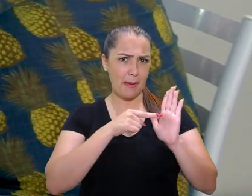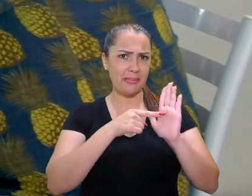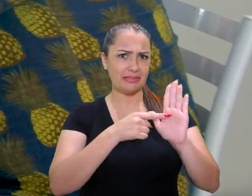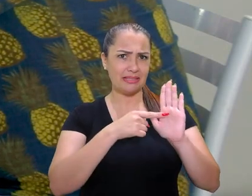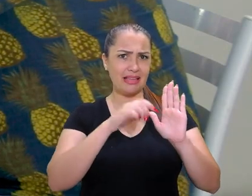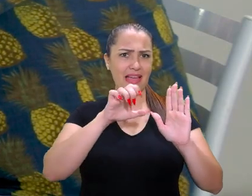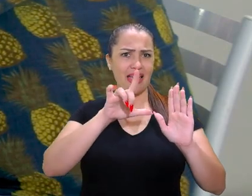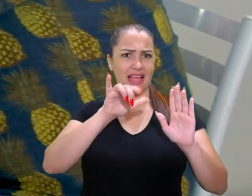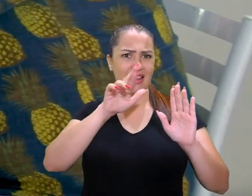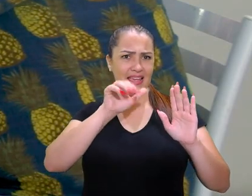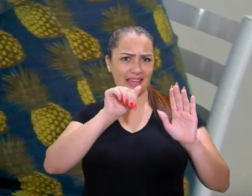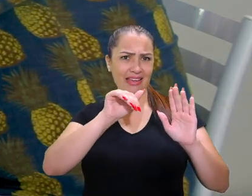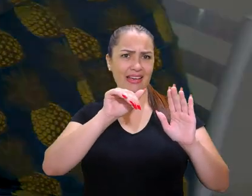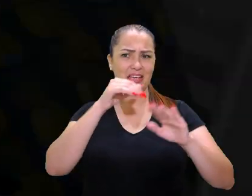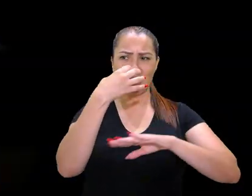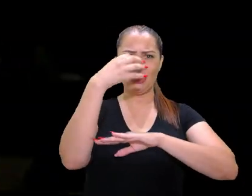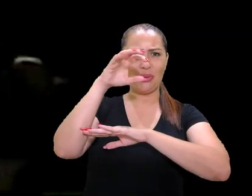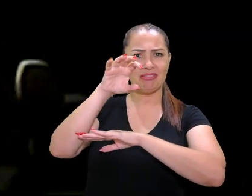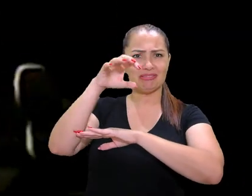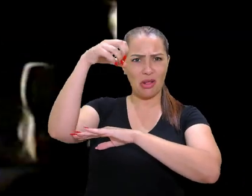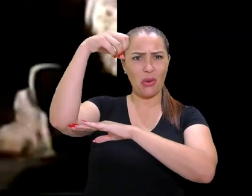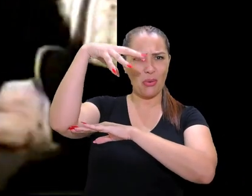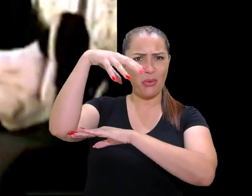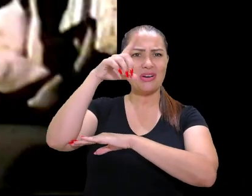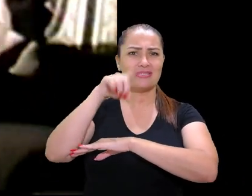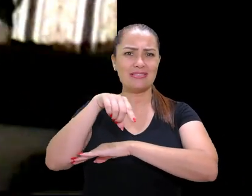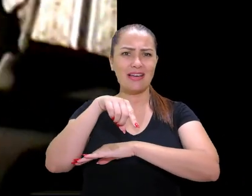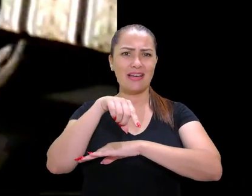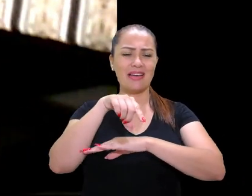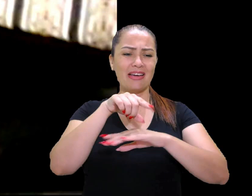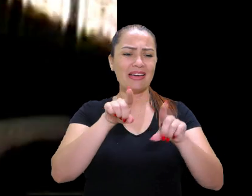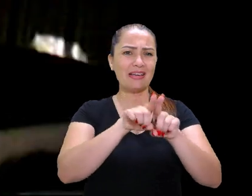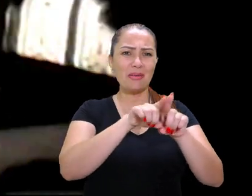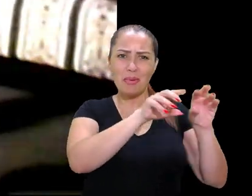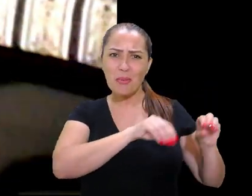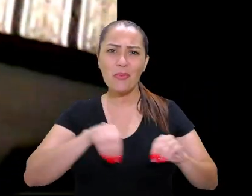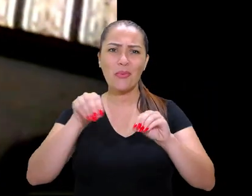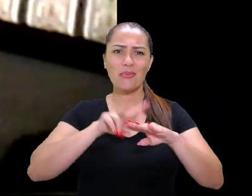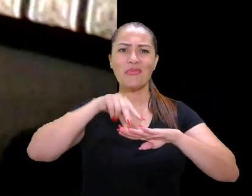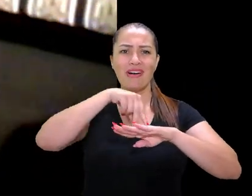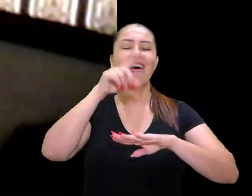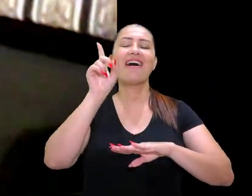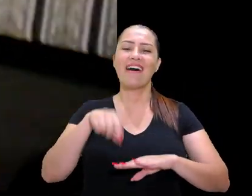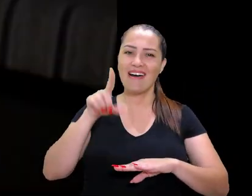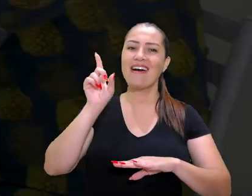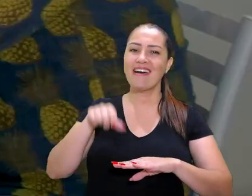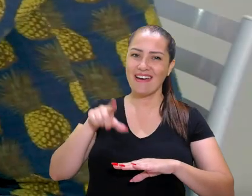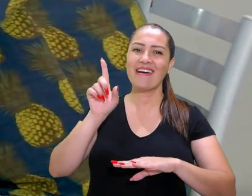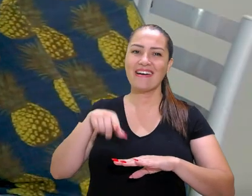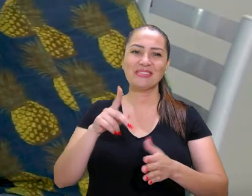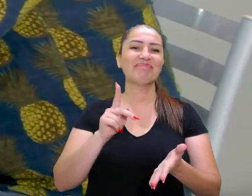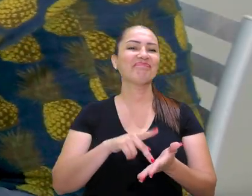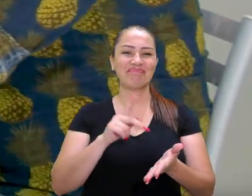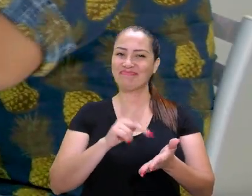Elíria torceu o pedestal de luz? Foi que a Tatiana era arrastada pelo Paulo? Exatamente.